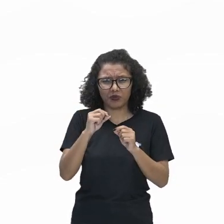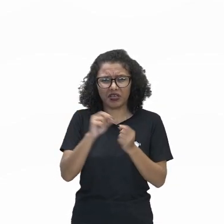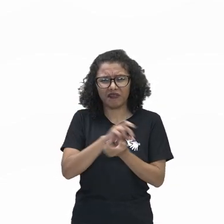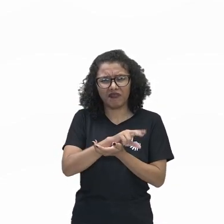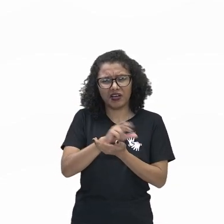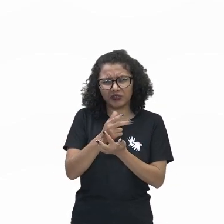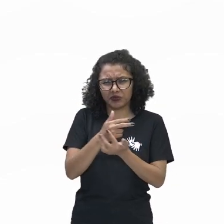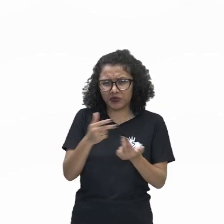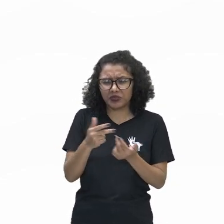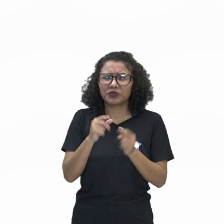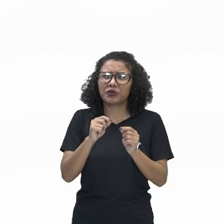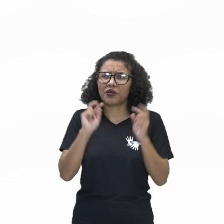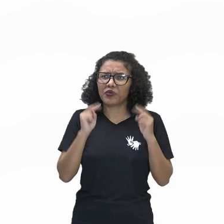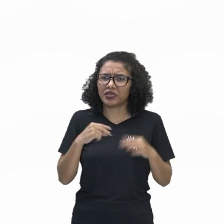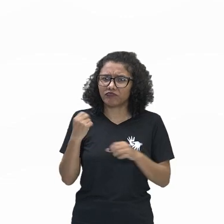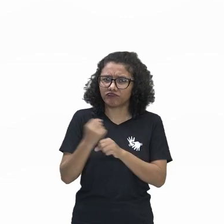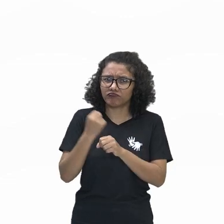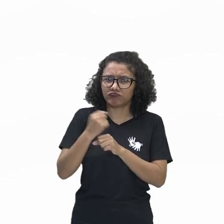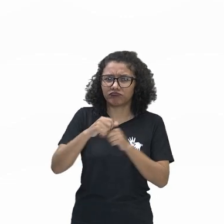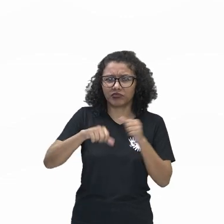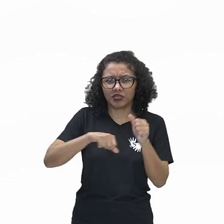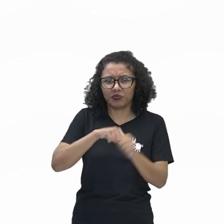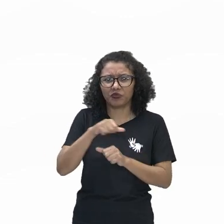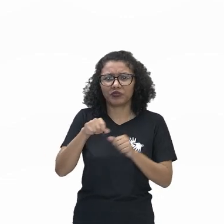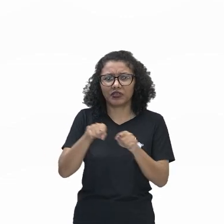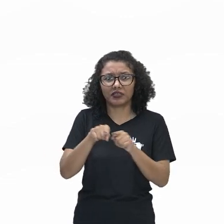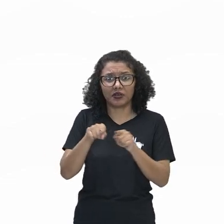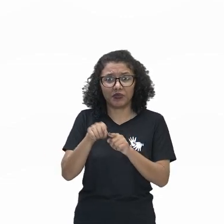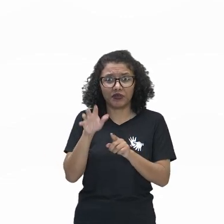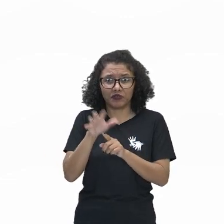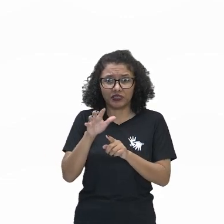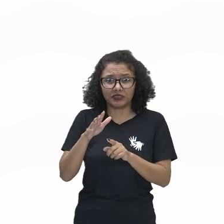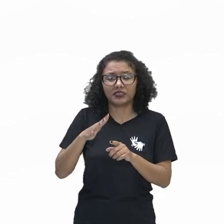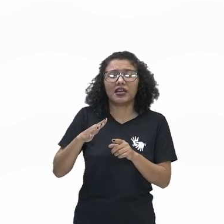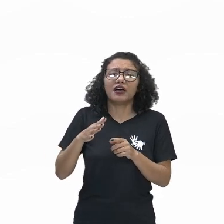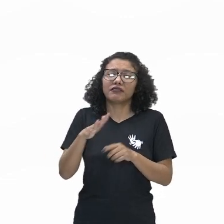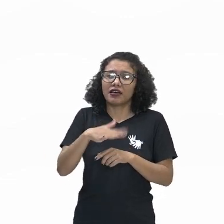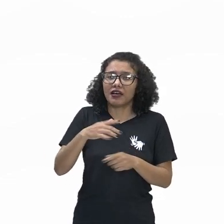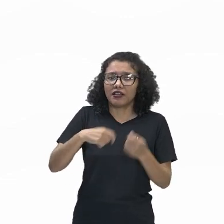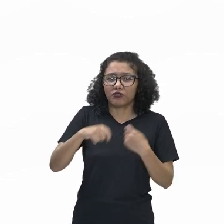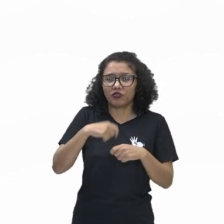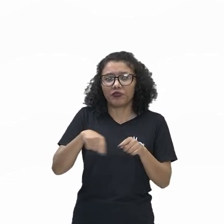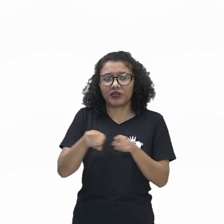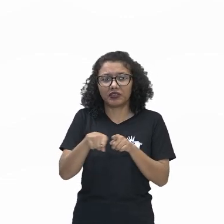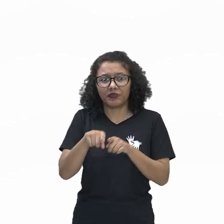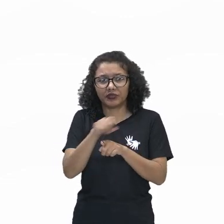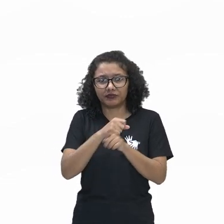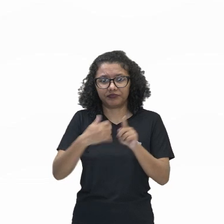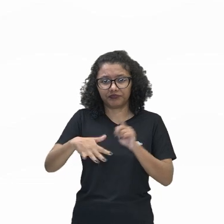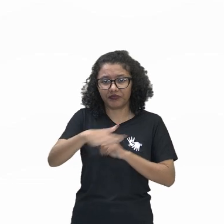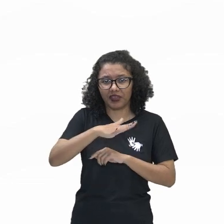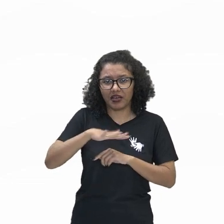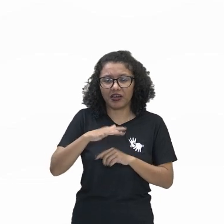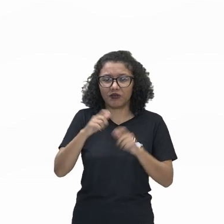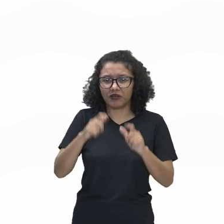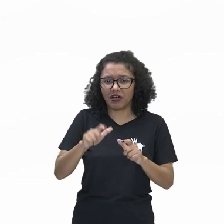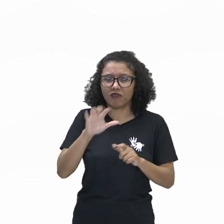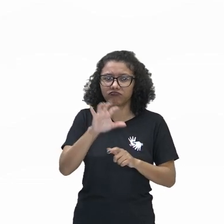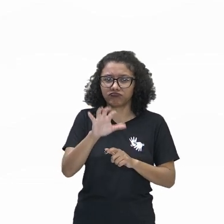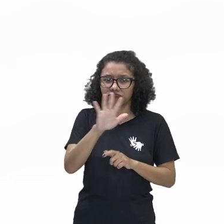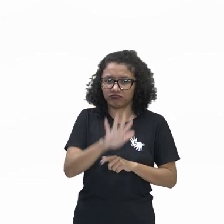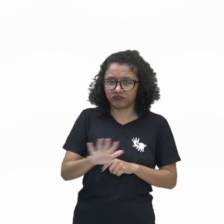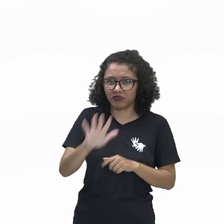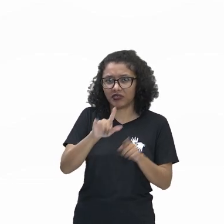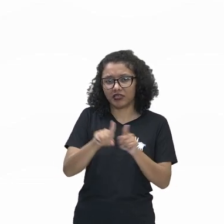aquilo que o homem constrói, modificando e causando impactos econômicos e socioambientais em âmbito local,